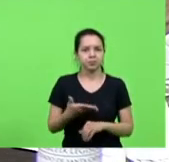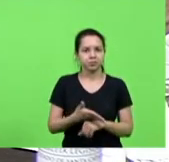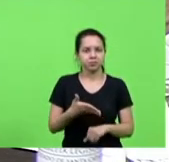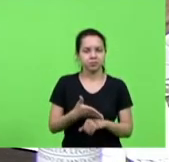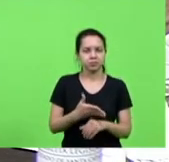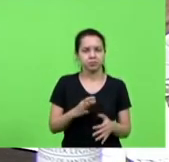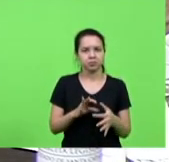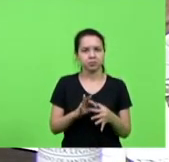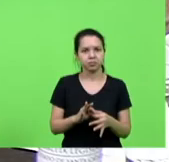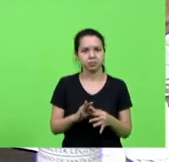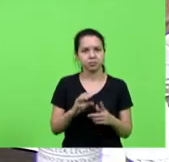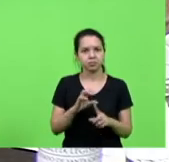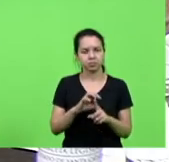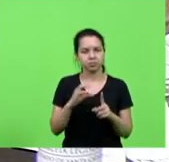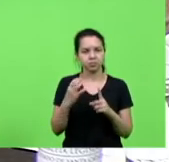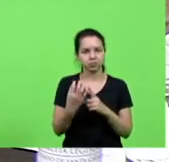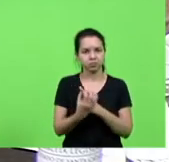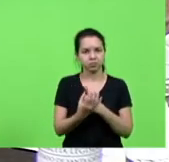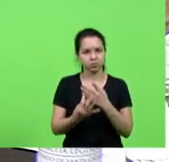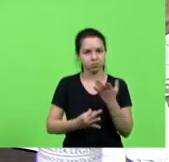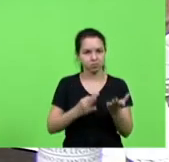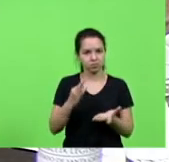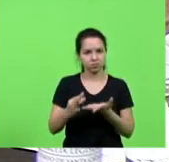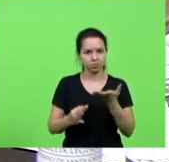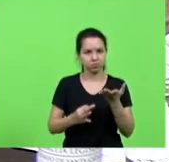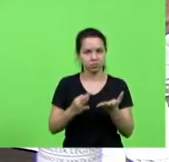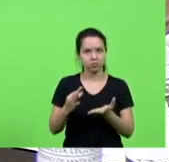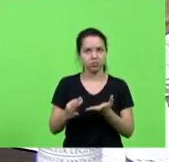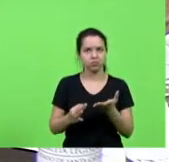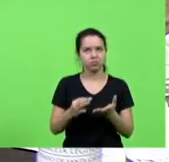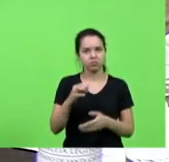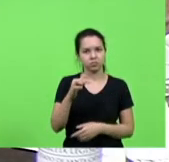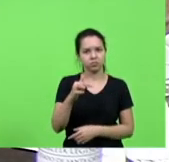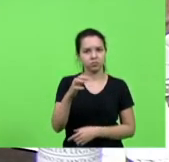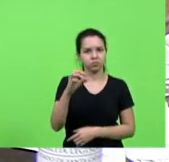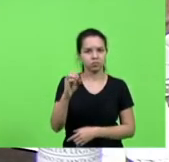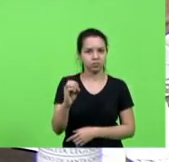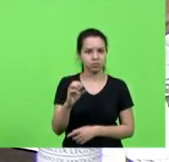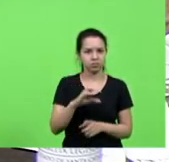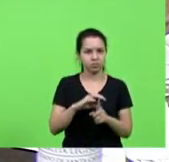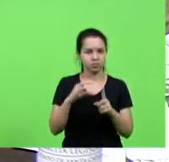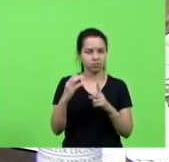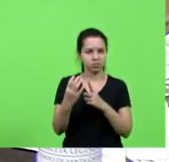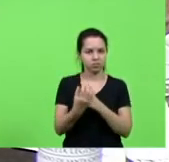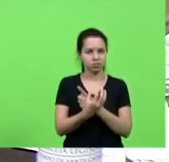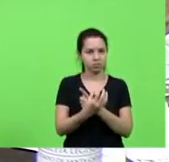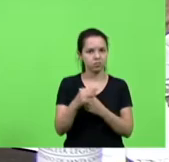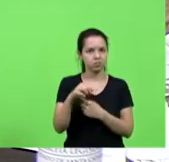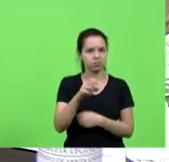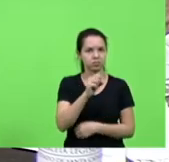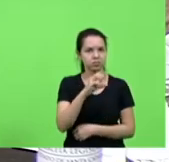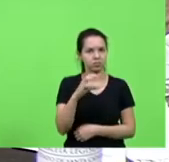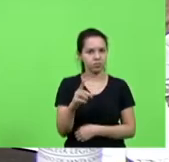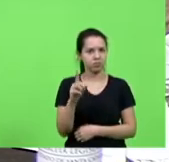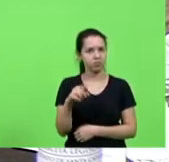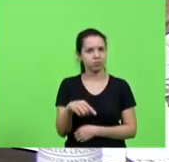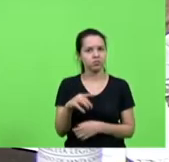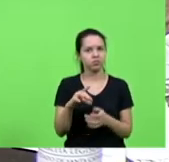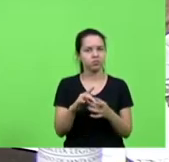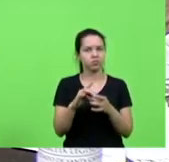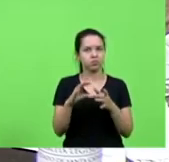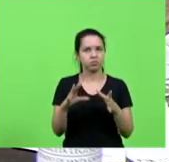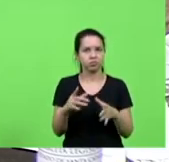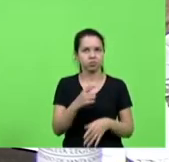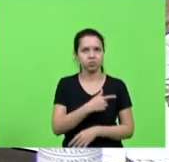com as comunidades terapêuticas. São 70 comunidades do Estado de Santa Catarina, então está autorizado pelo